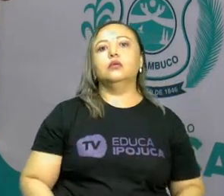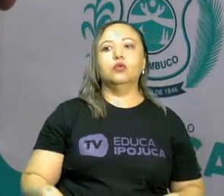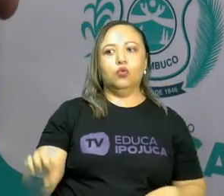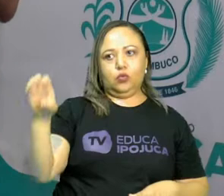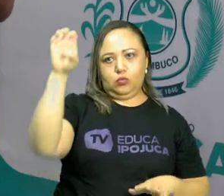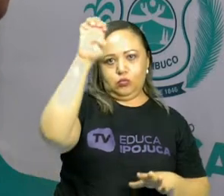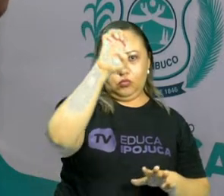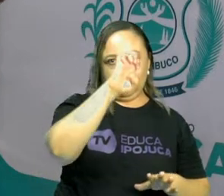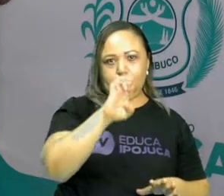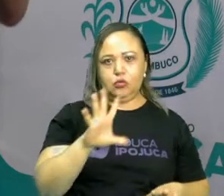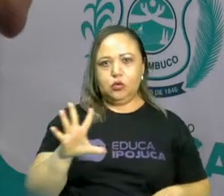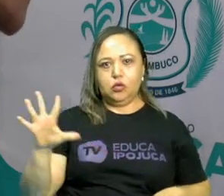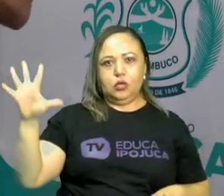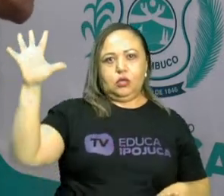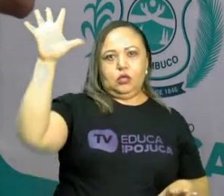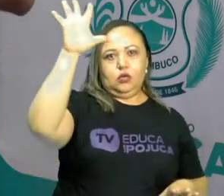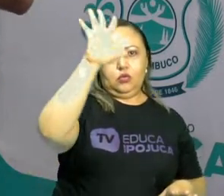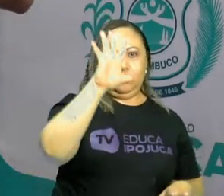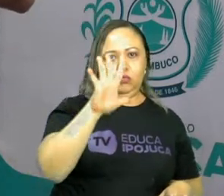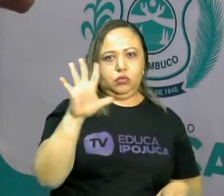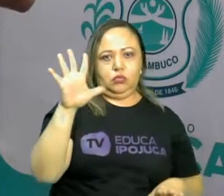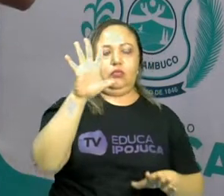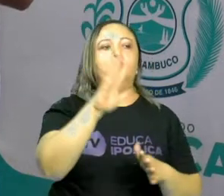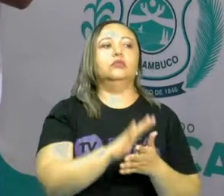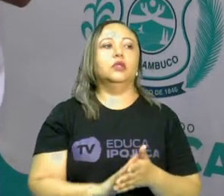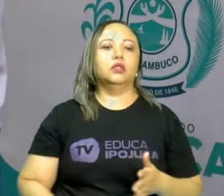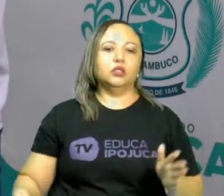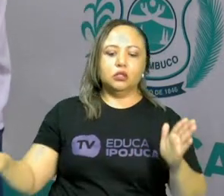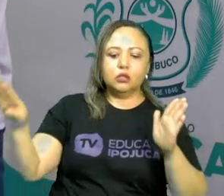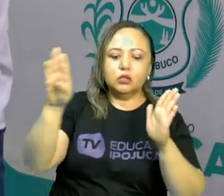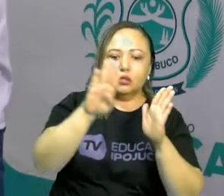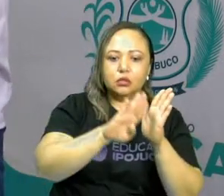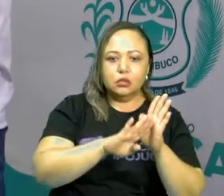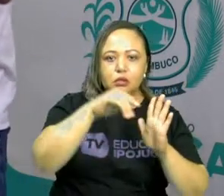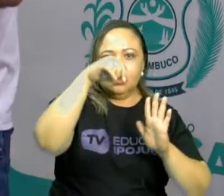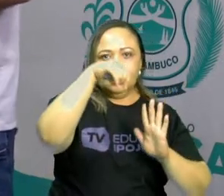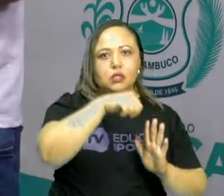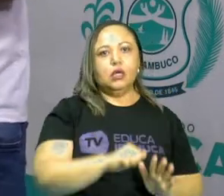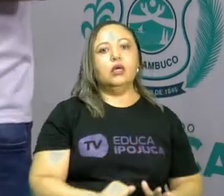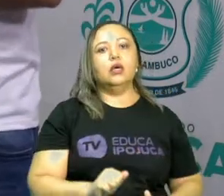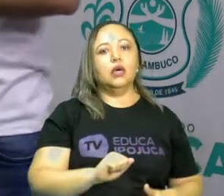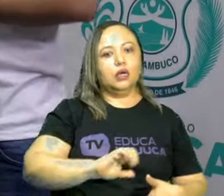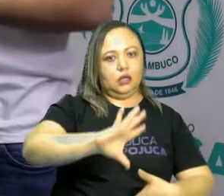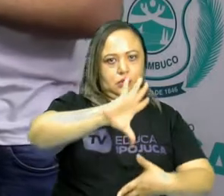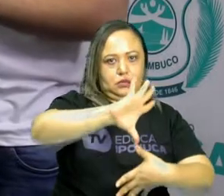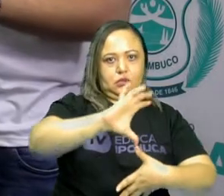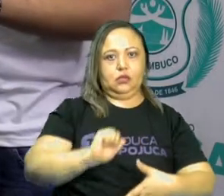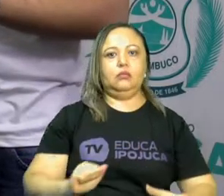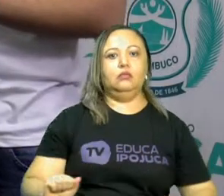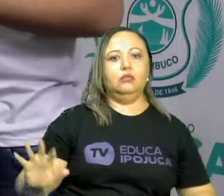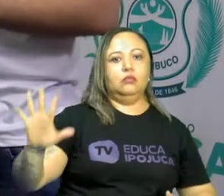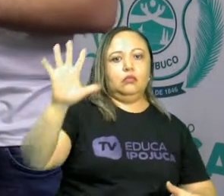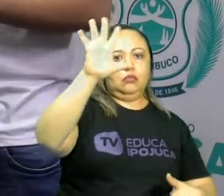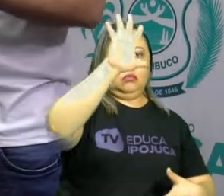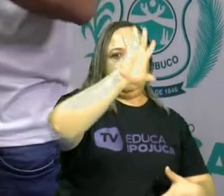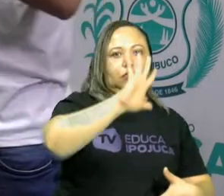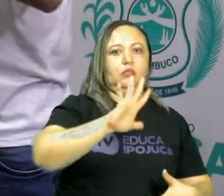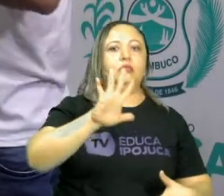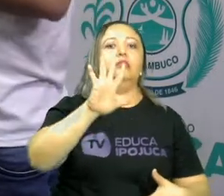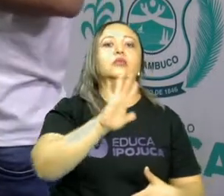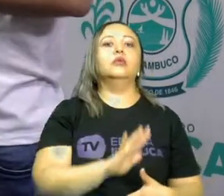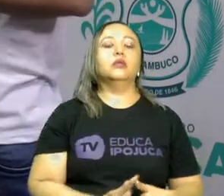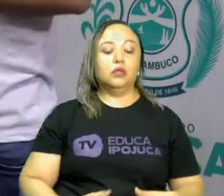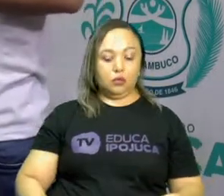nas Américas é lembrança já tem aqui ela também é um Marco sair da idade moderna